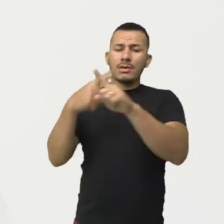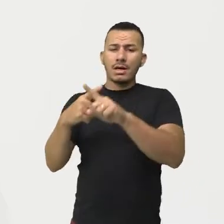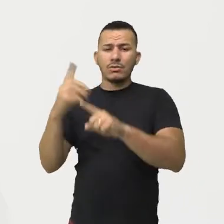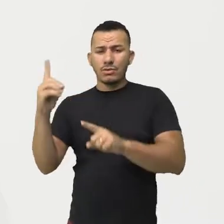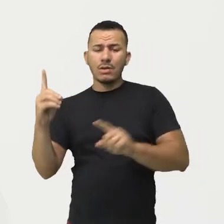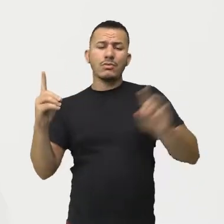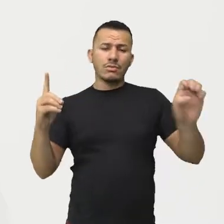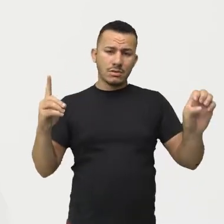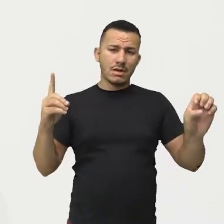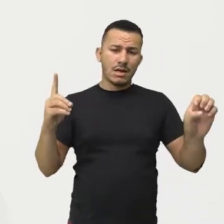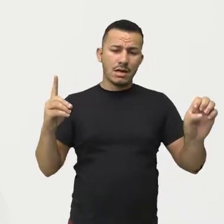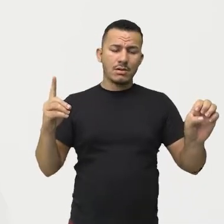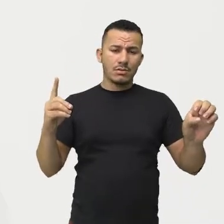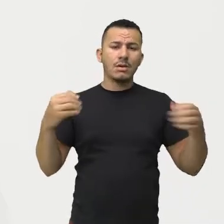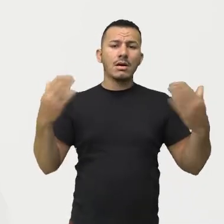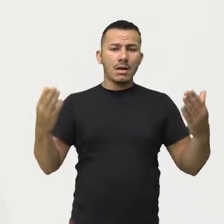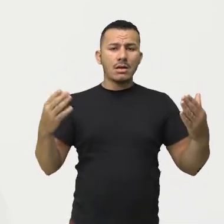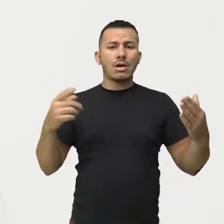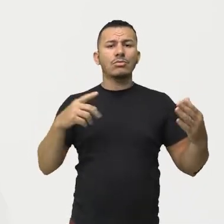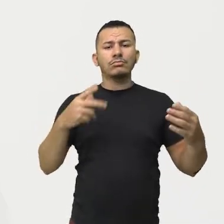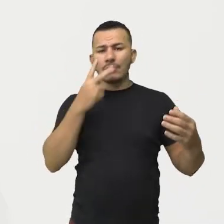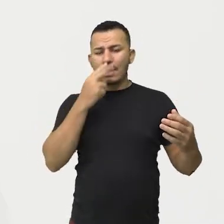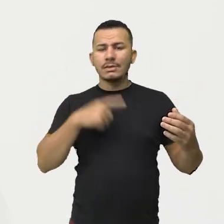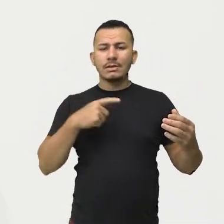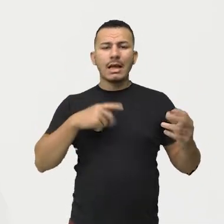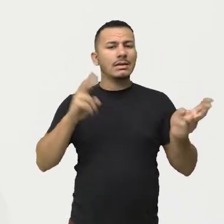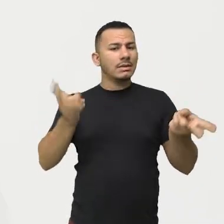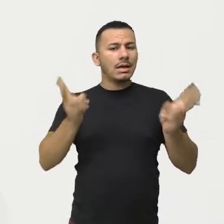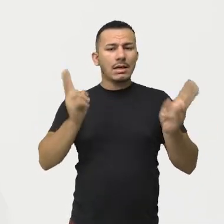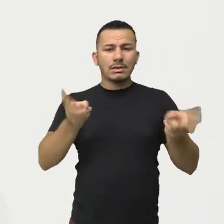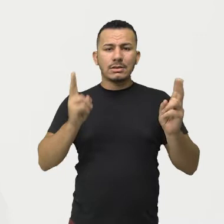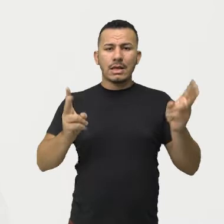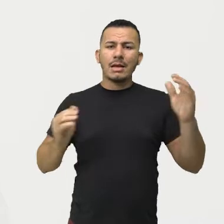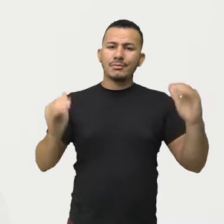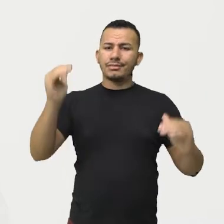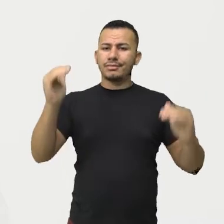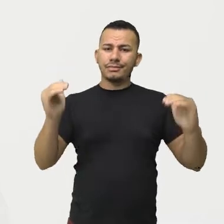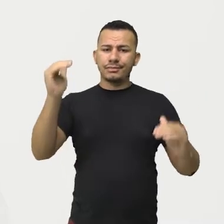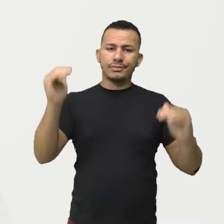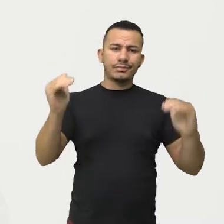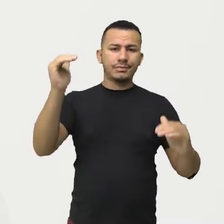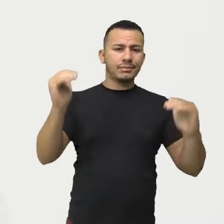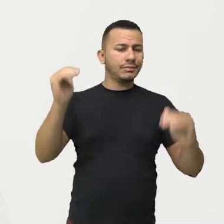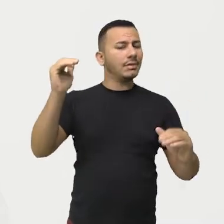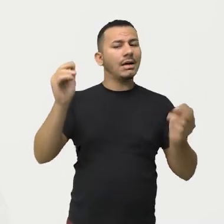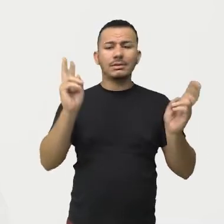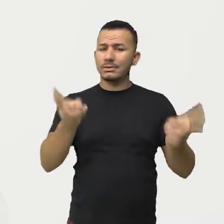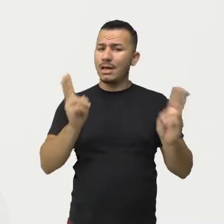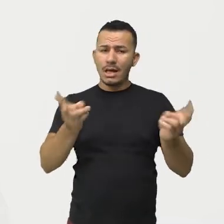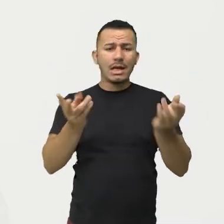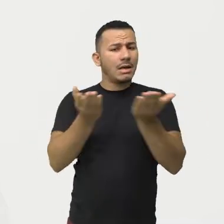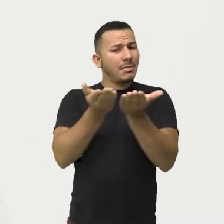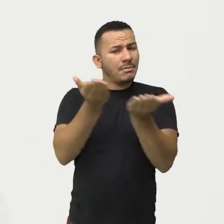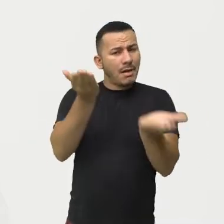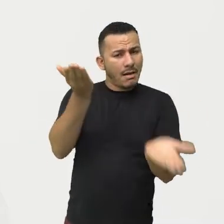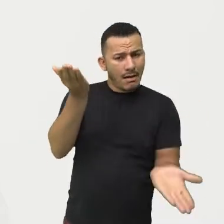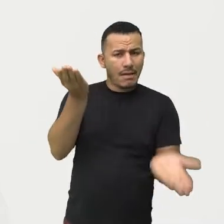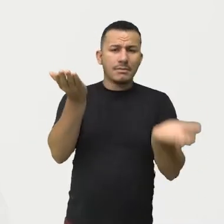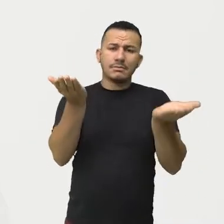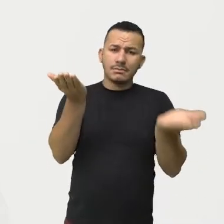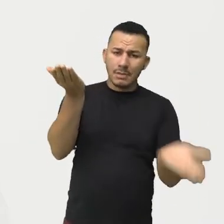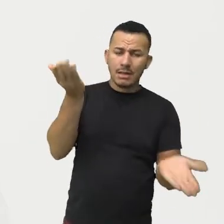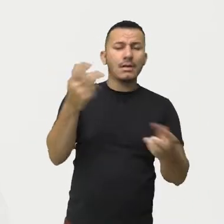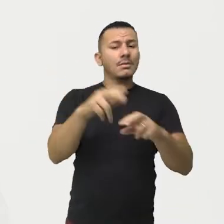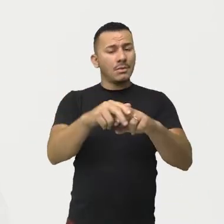outro. Então eu vou tendo o quê? Eu vou produzindo sempre desequilíbrios, certo? Então, nós